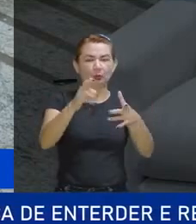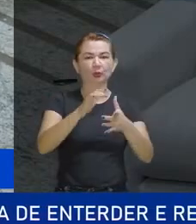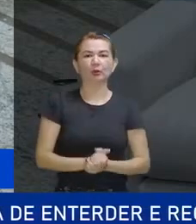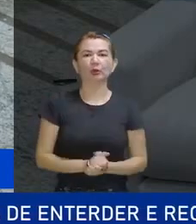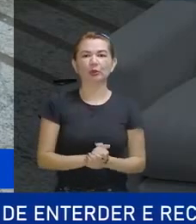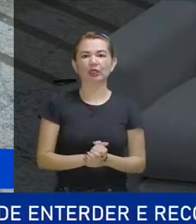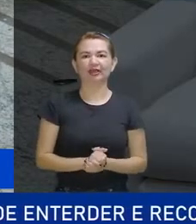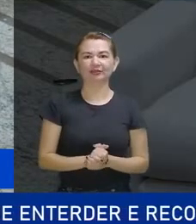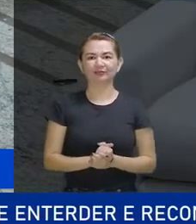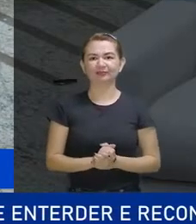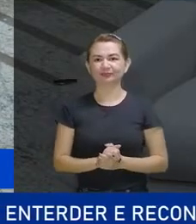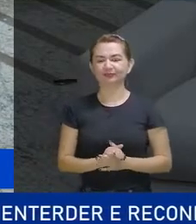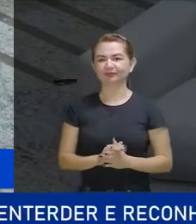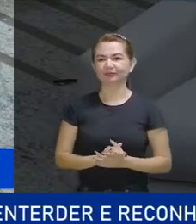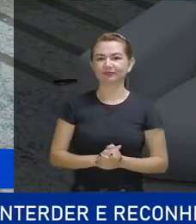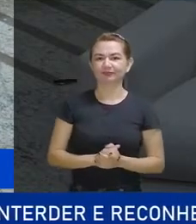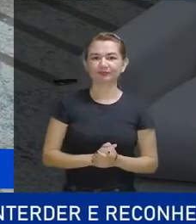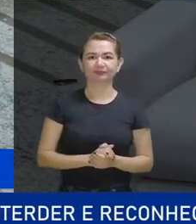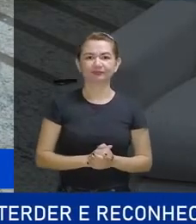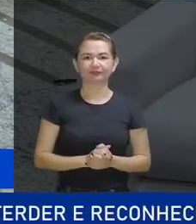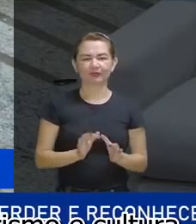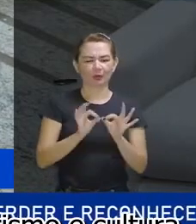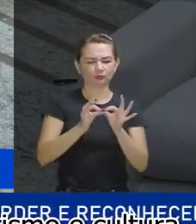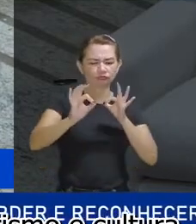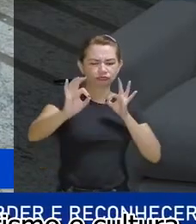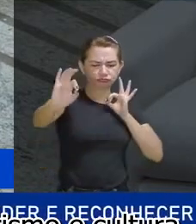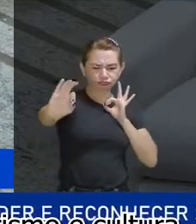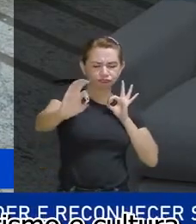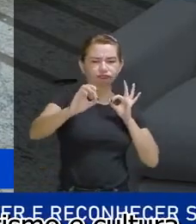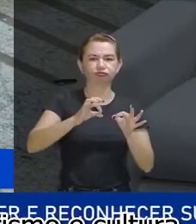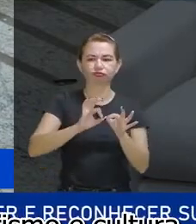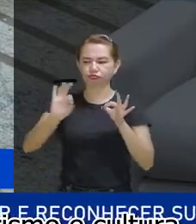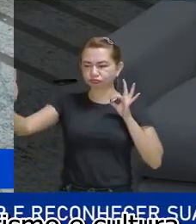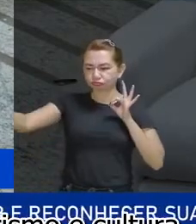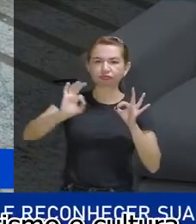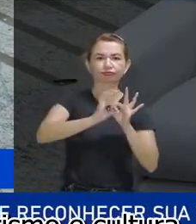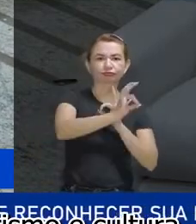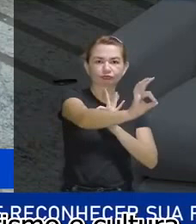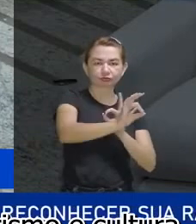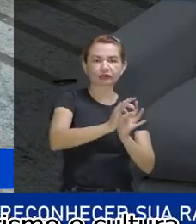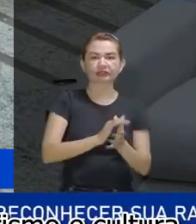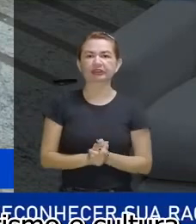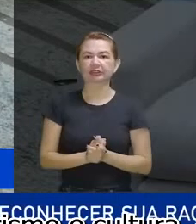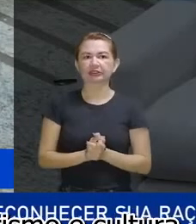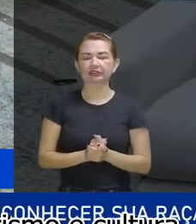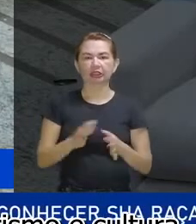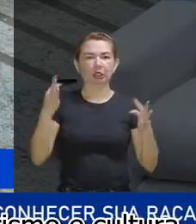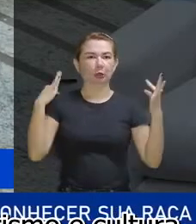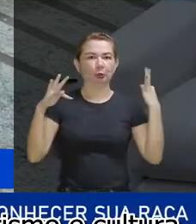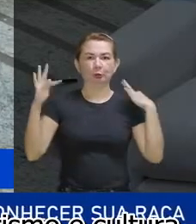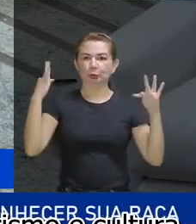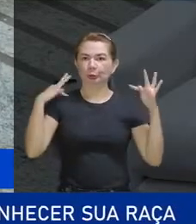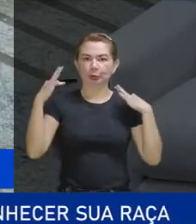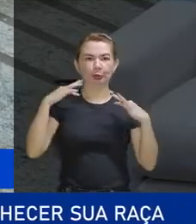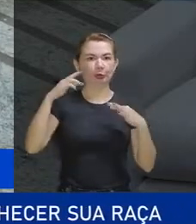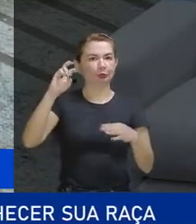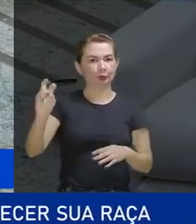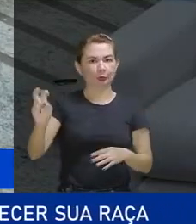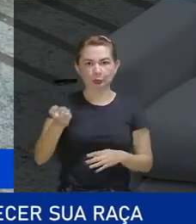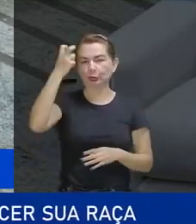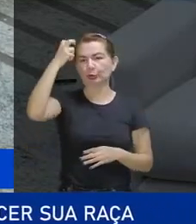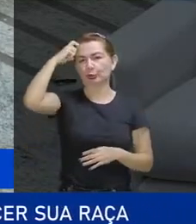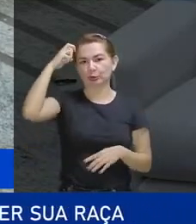da Tia Chiquinha e vai até o Itaubal. Então, nós temos muitas coisas para fazer em nível de turismo e cultura.